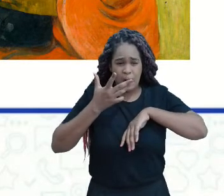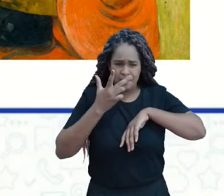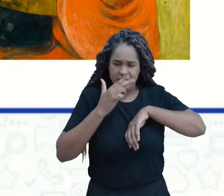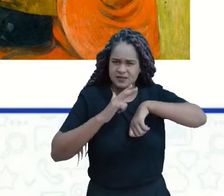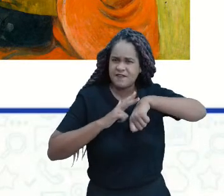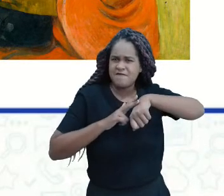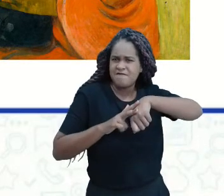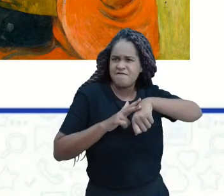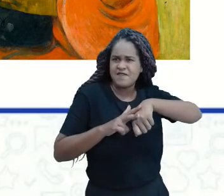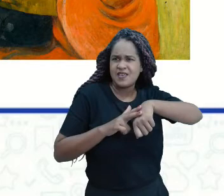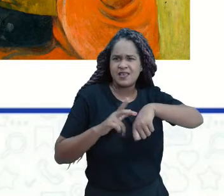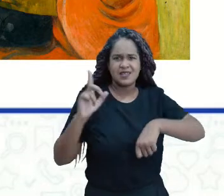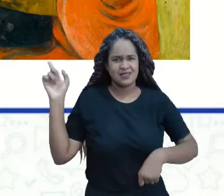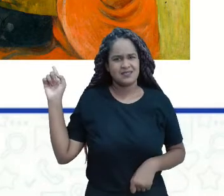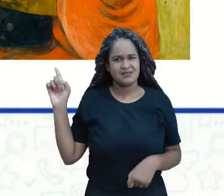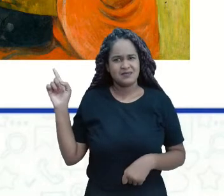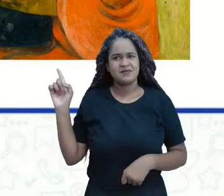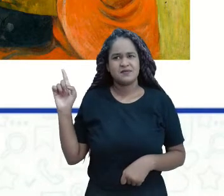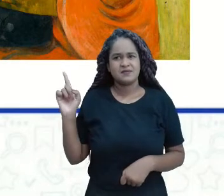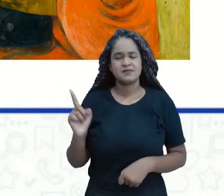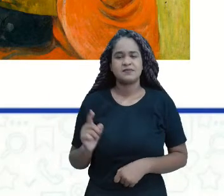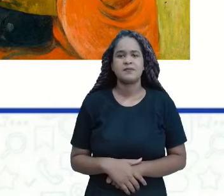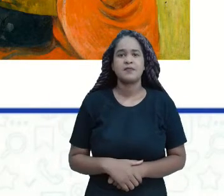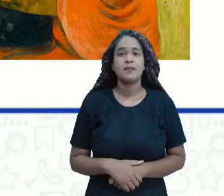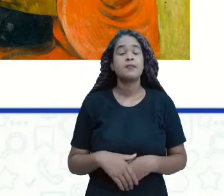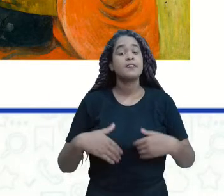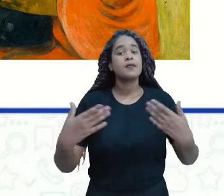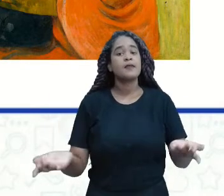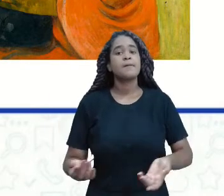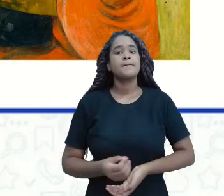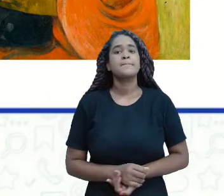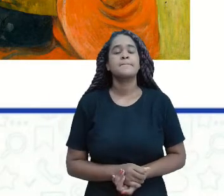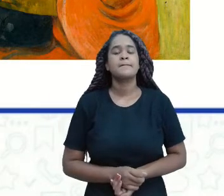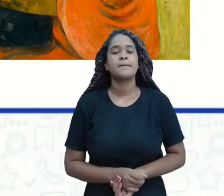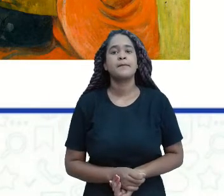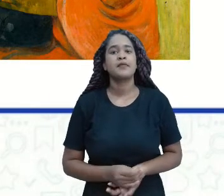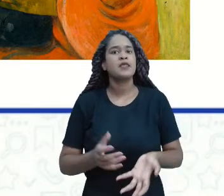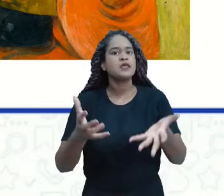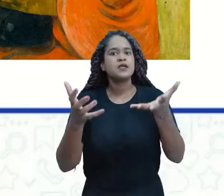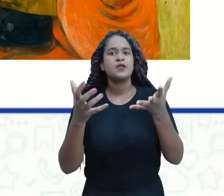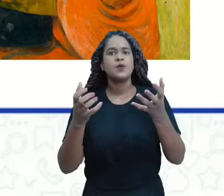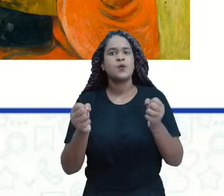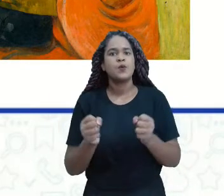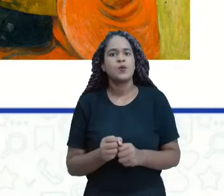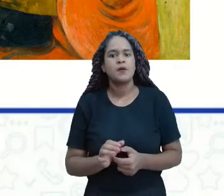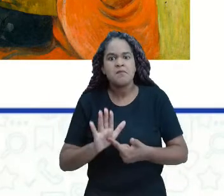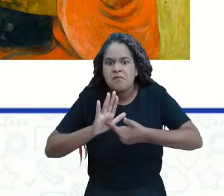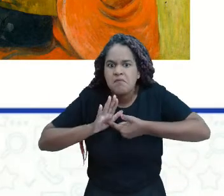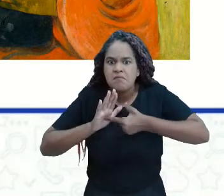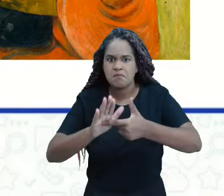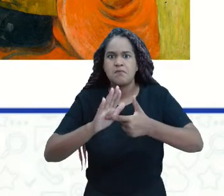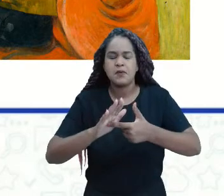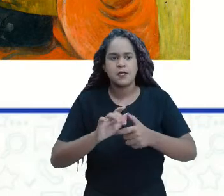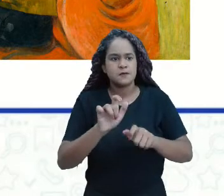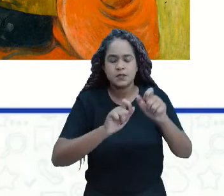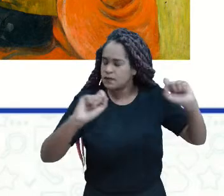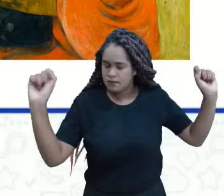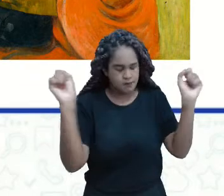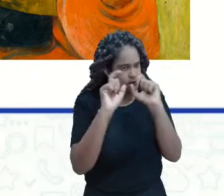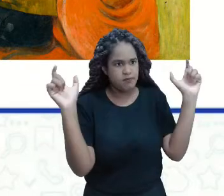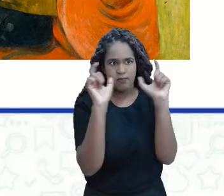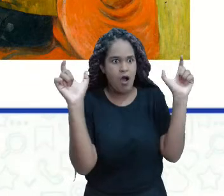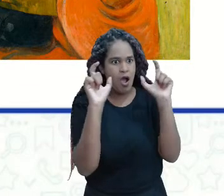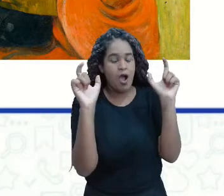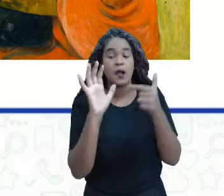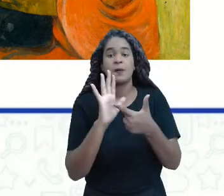direitinho, tem tinta verde no rosto das pessoas. Então assim, eles queriam chocar mesmo, e eles queriam trazer essa discussão da questão